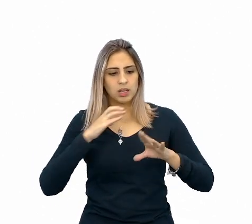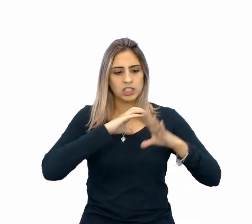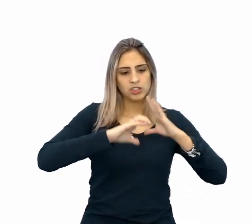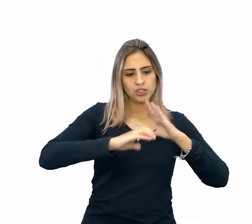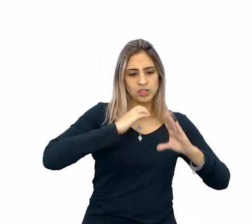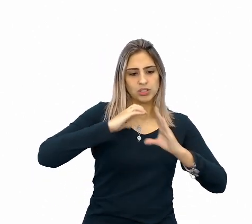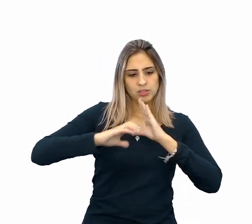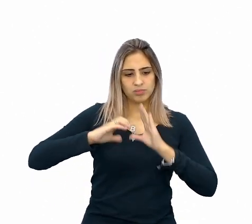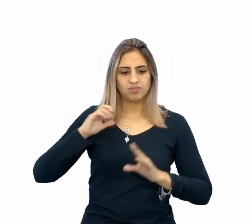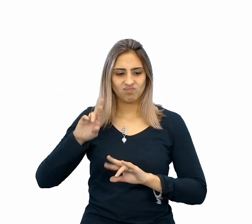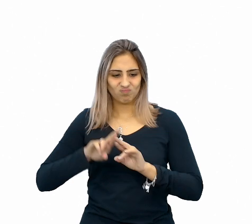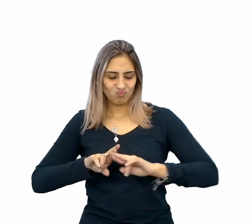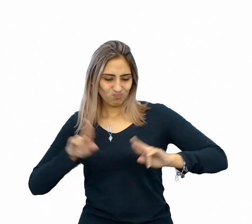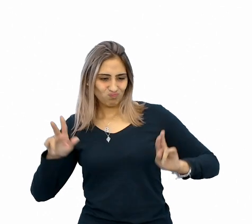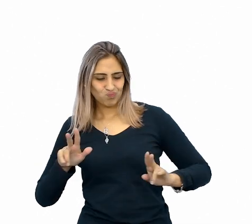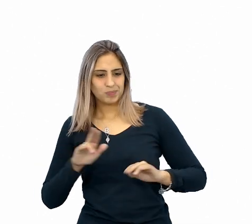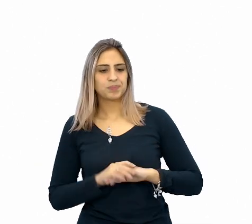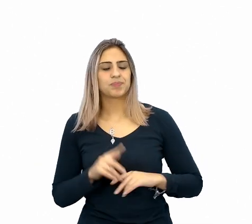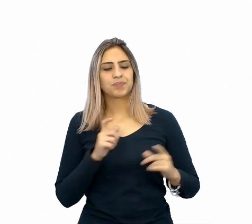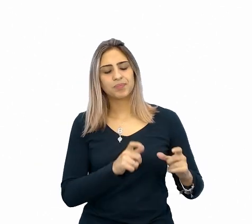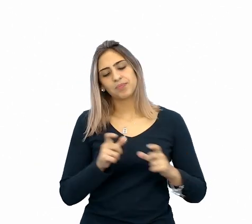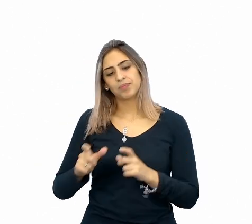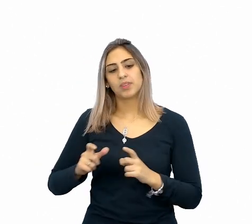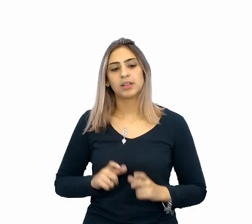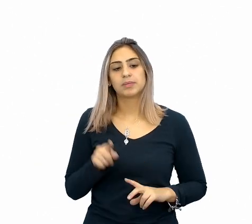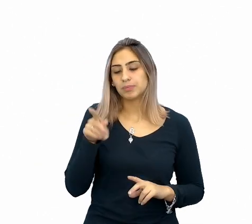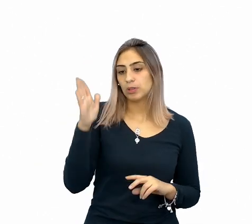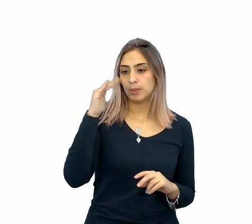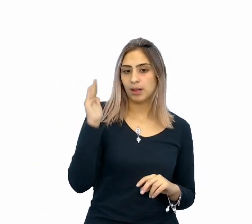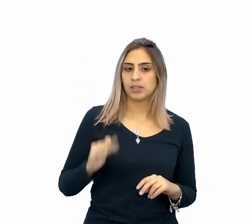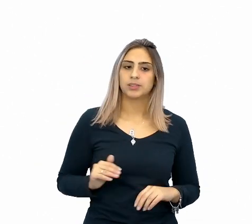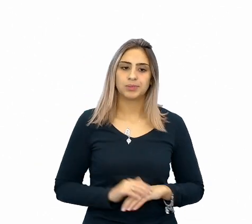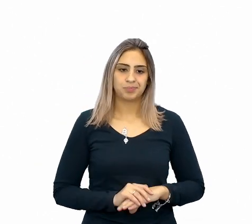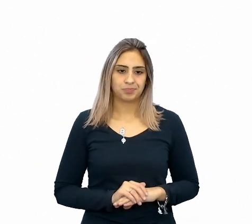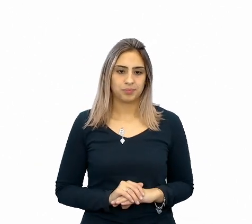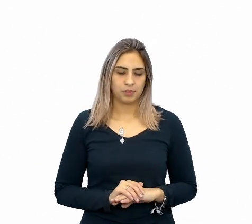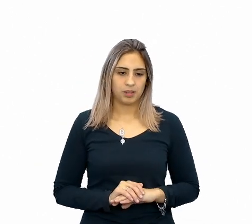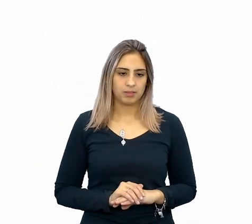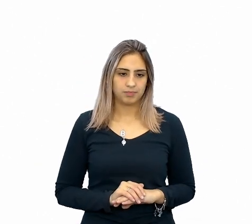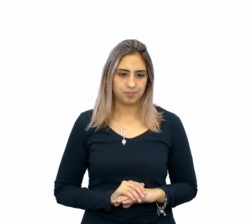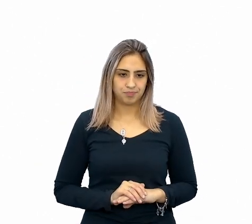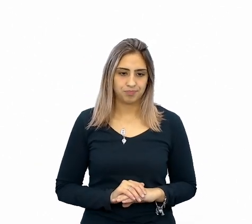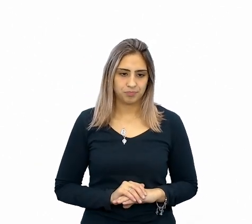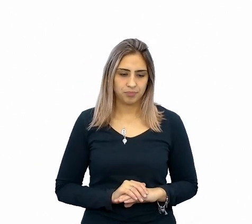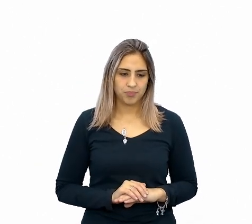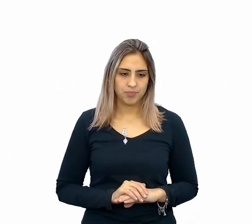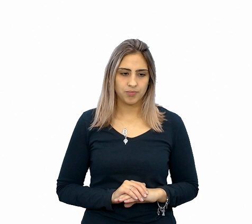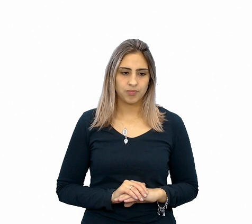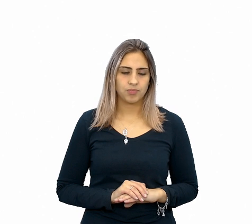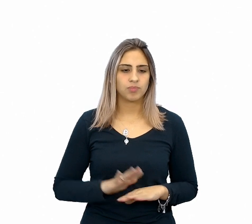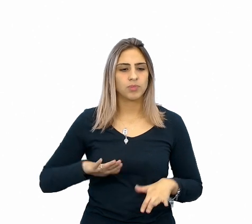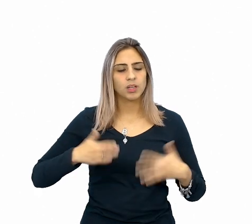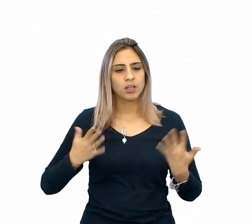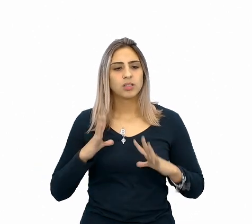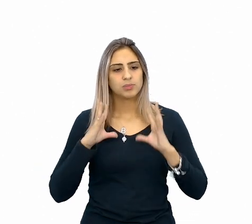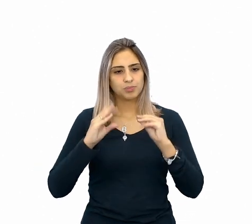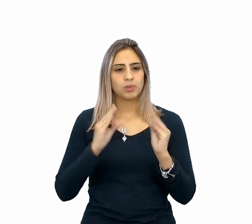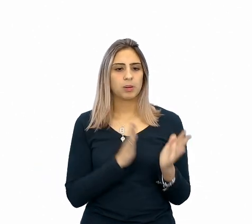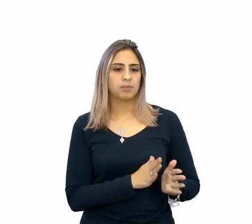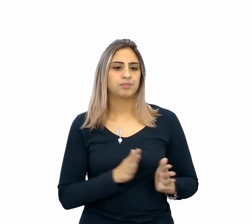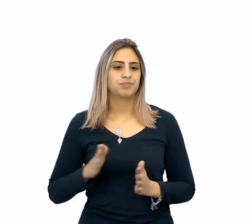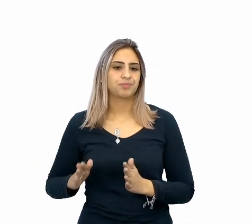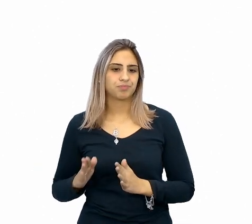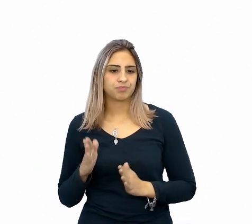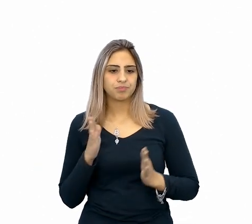cantigas de diferentes lugares do Brasil. Foi isso? Então, todo o processo